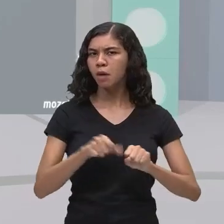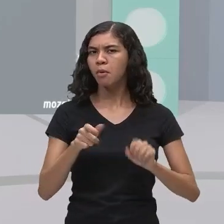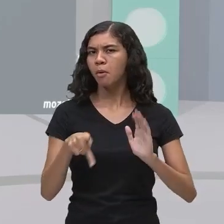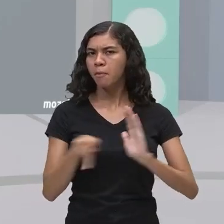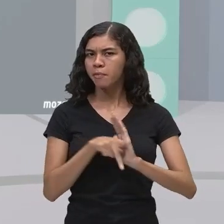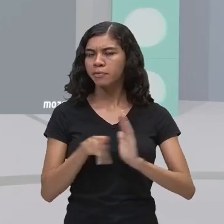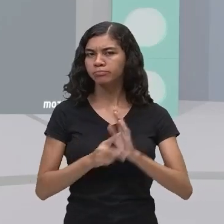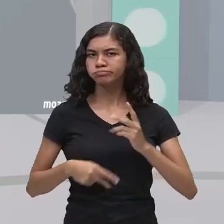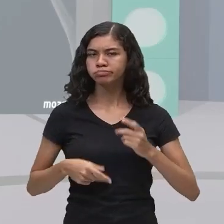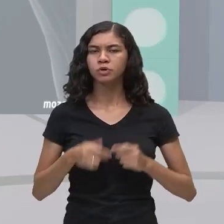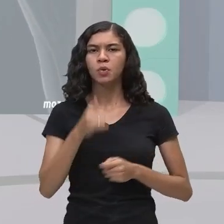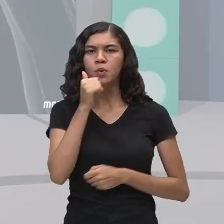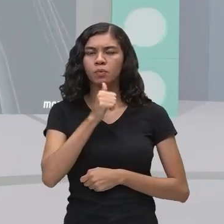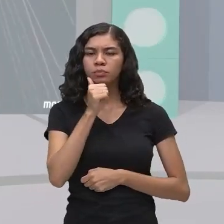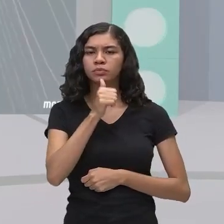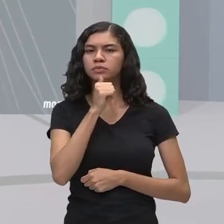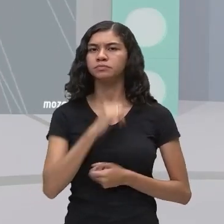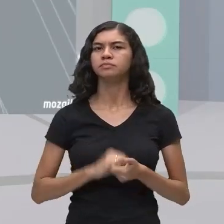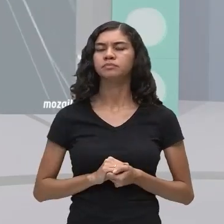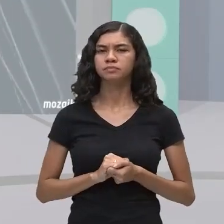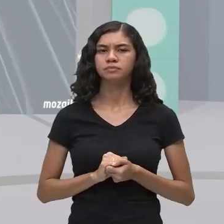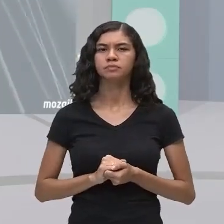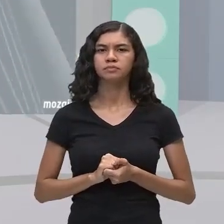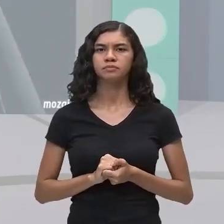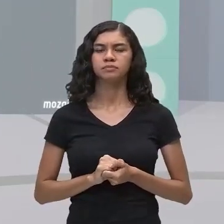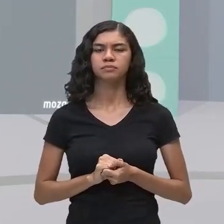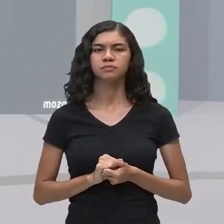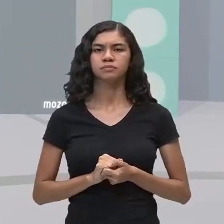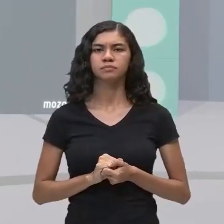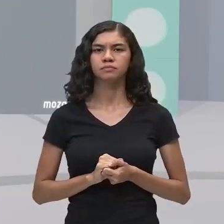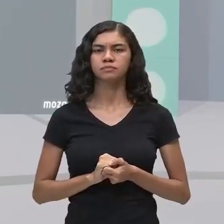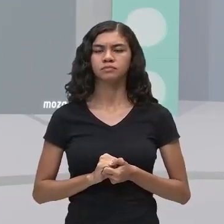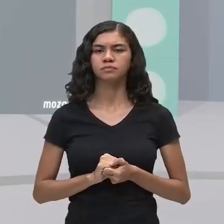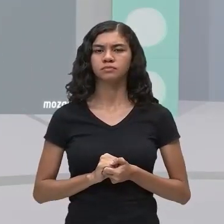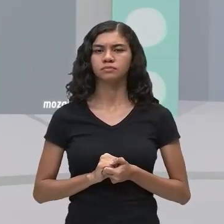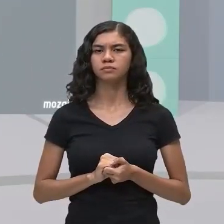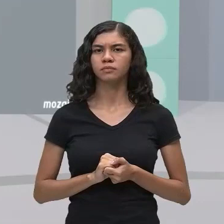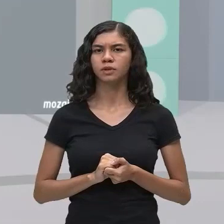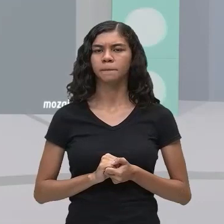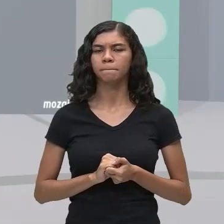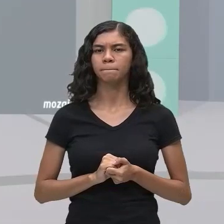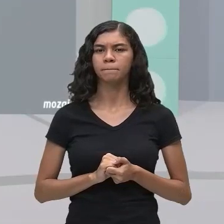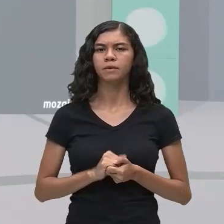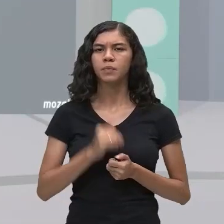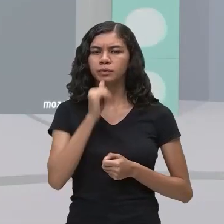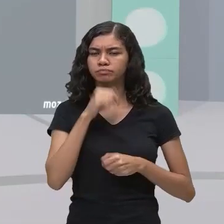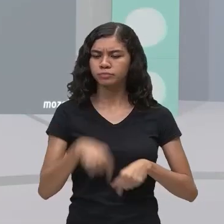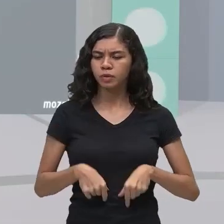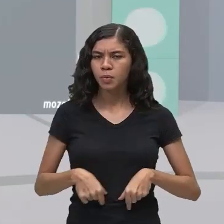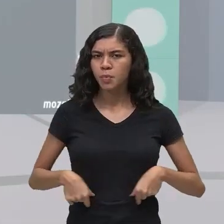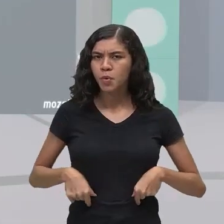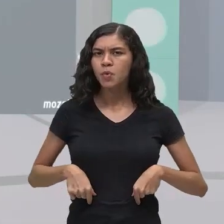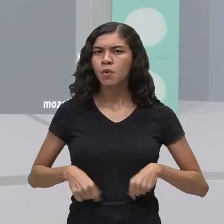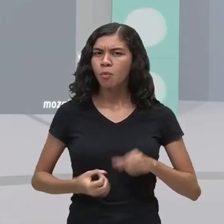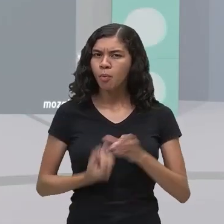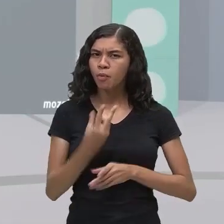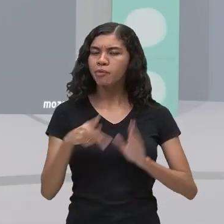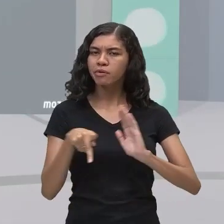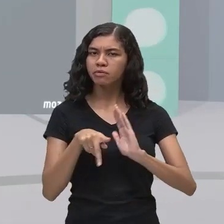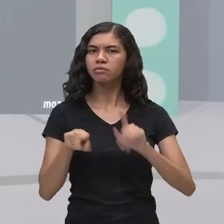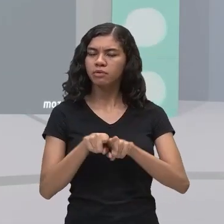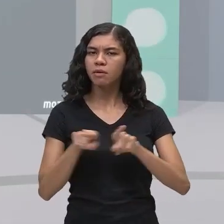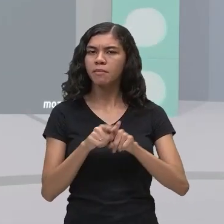em conexão com as tubas uterinas. Os ovários eles têm duas funções, Eles produzem os hormônios e